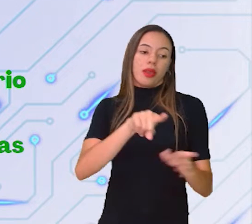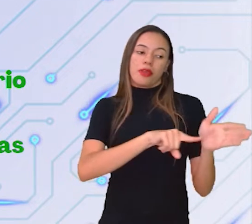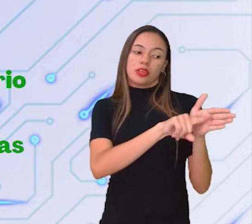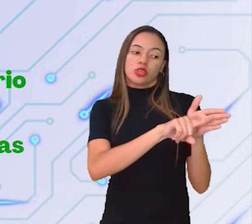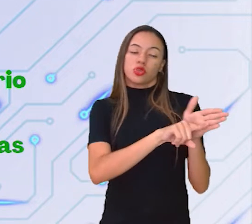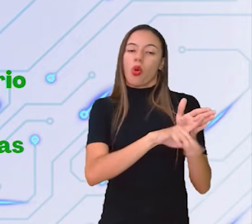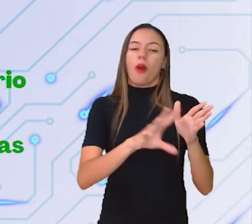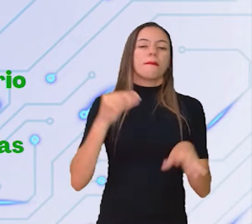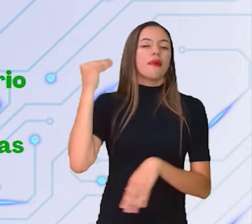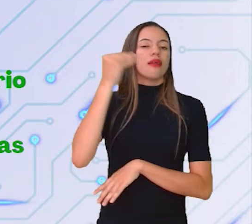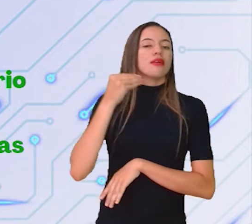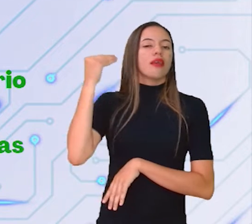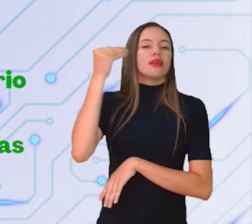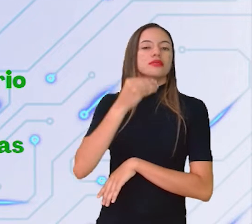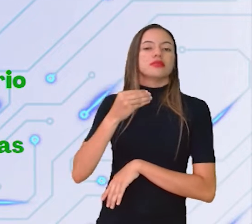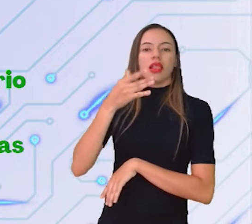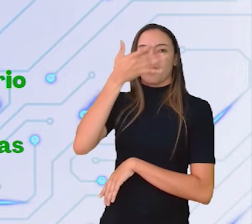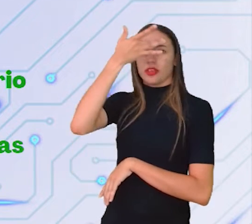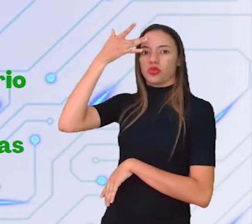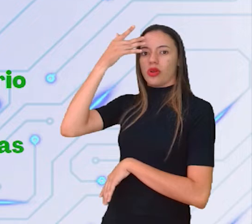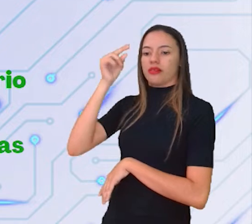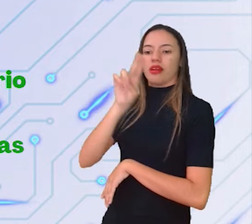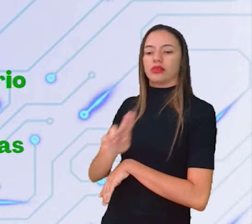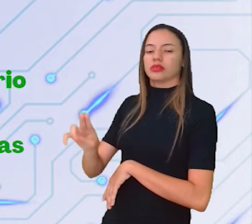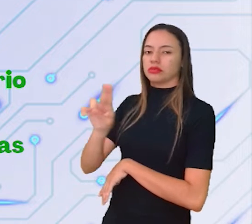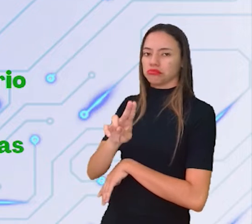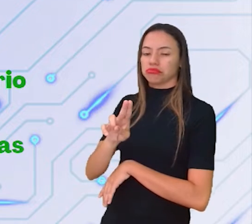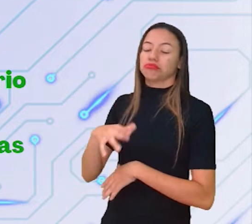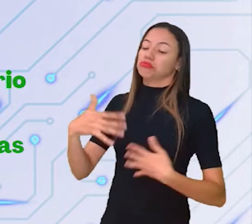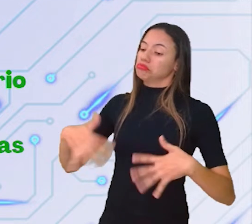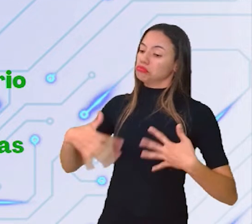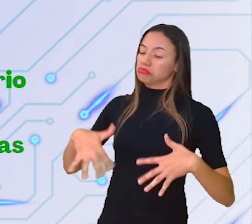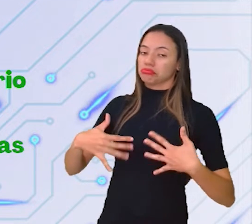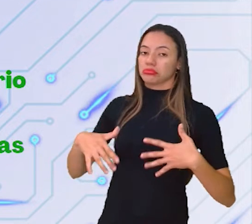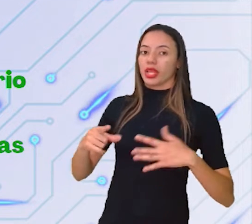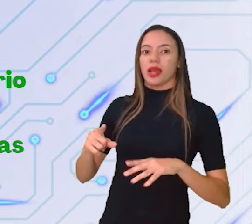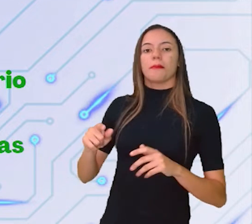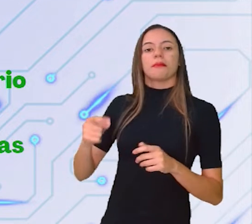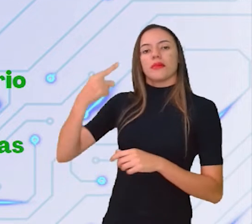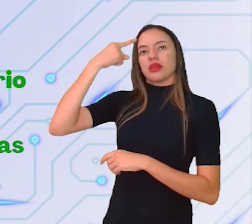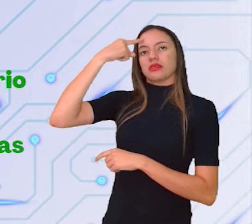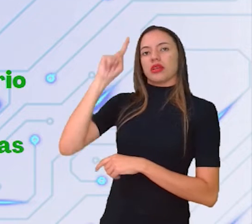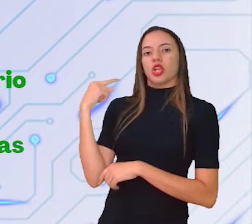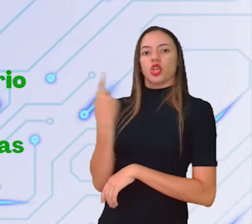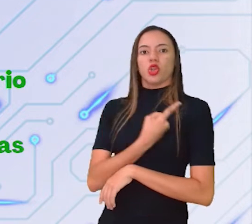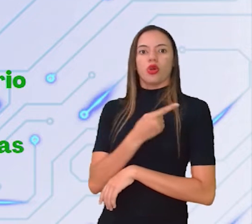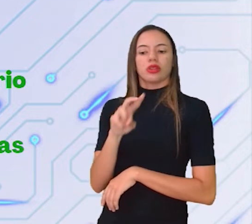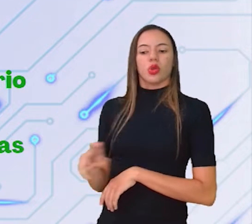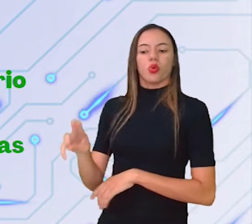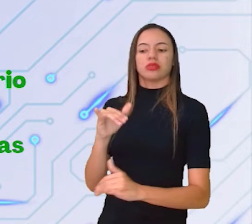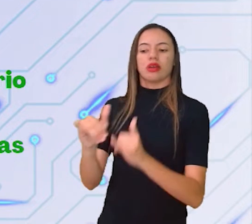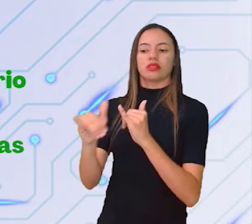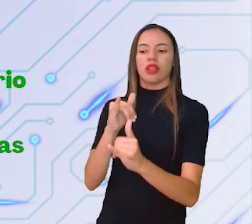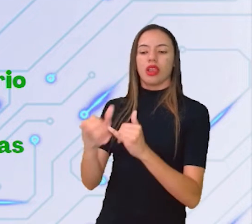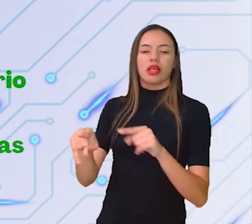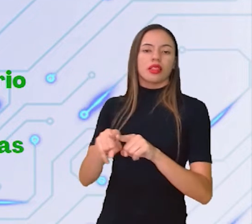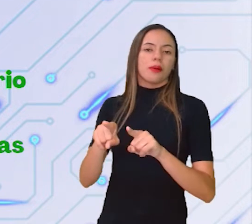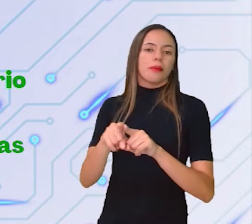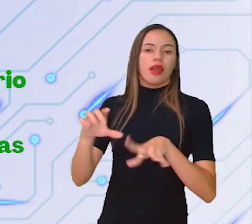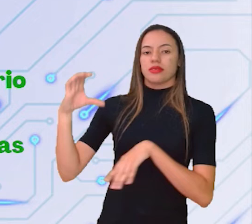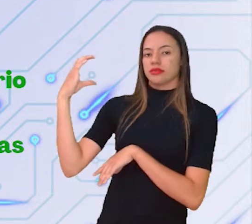usuário, super tecnologia, né? Ou seja, pensando como é que nós, usuários de coisas da internet, cientista de